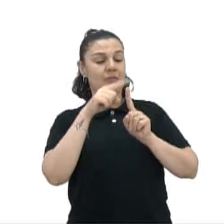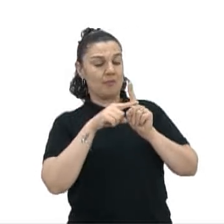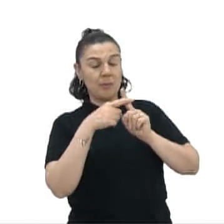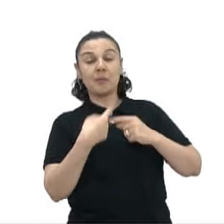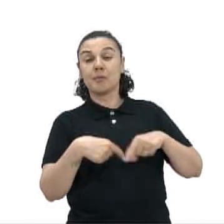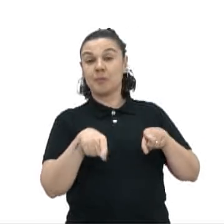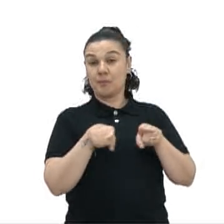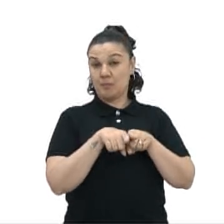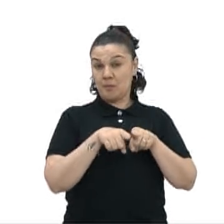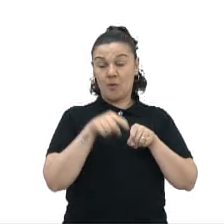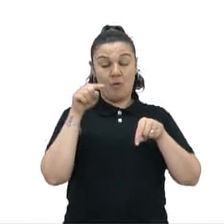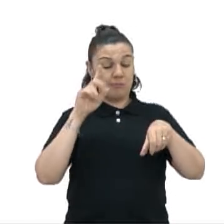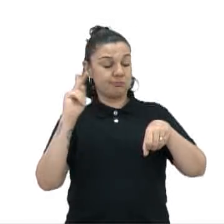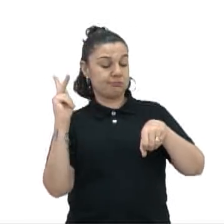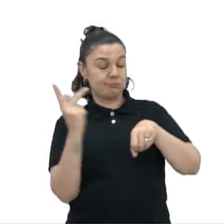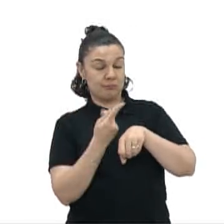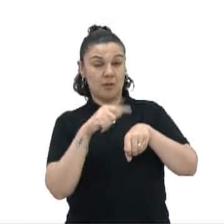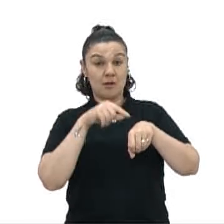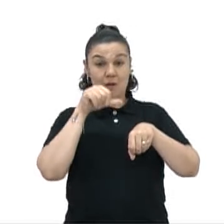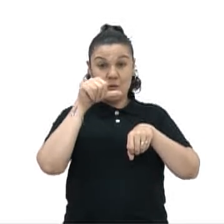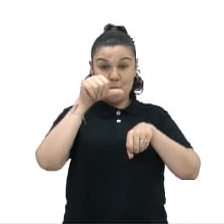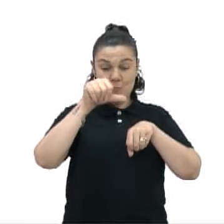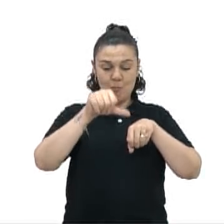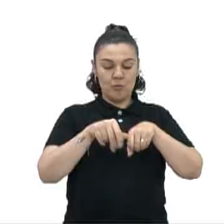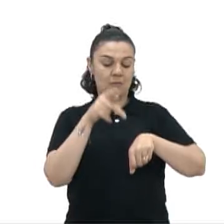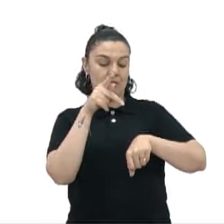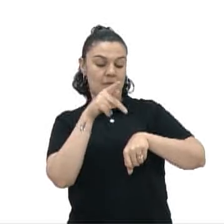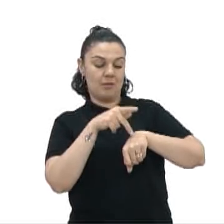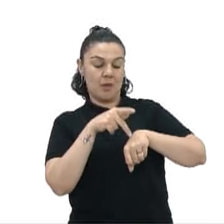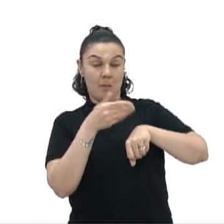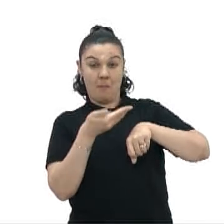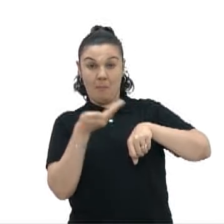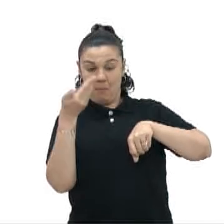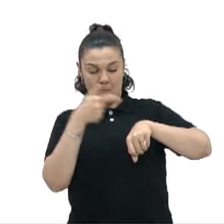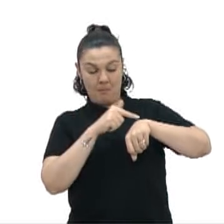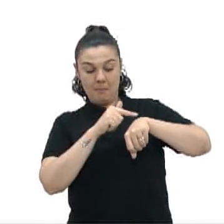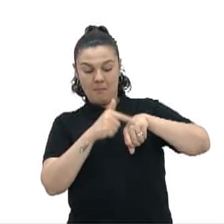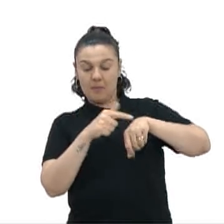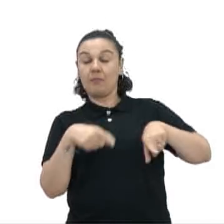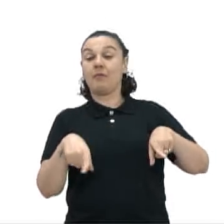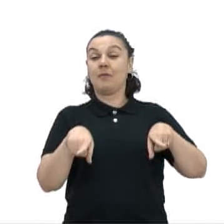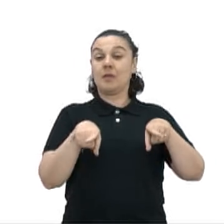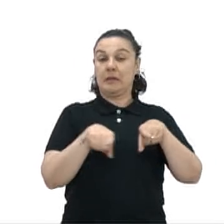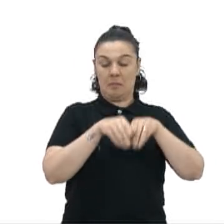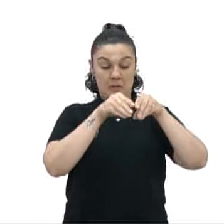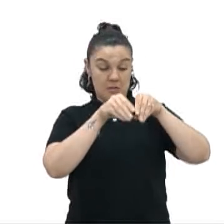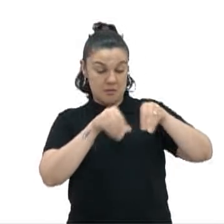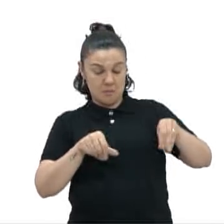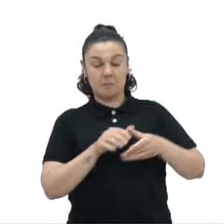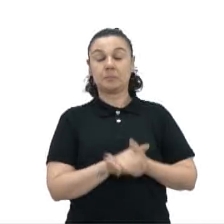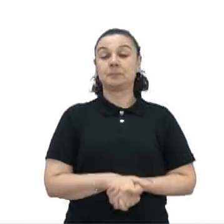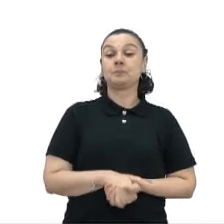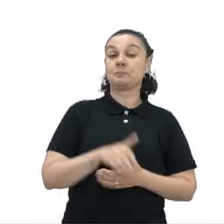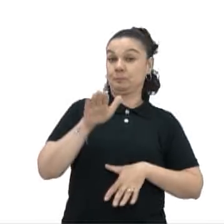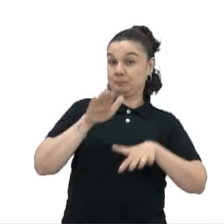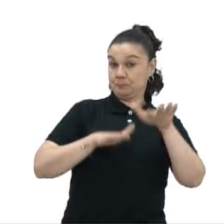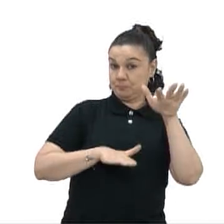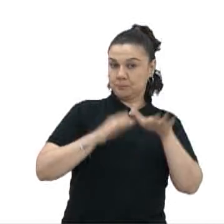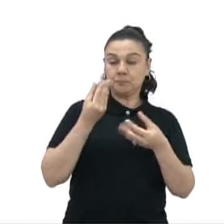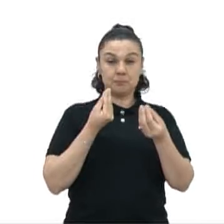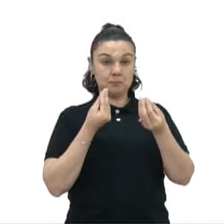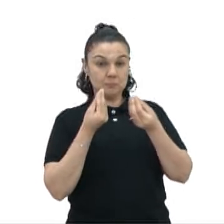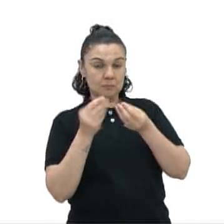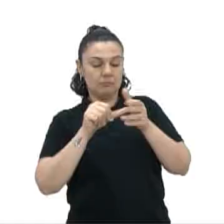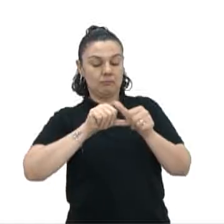temperatura. Essa ação transforma as rochas que estão expostas na superfície e também os solos. Dependendo da forma